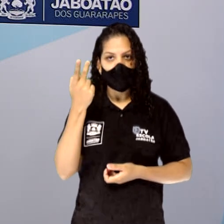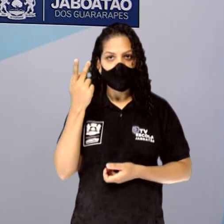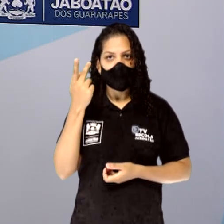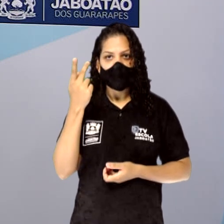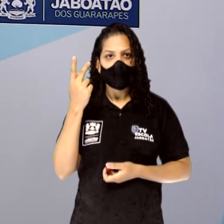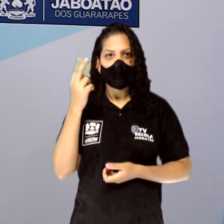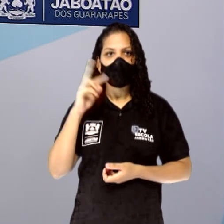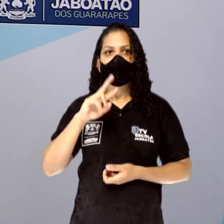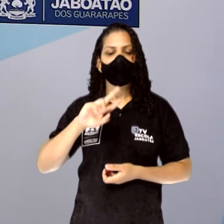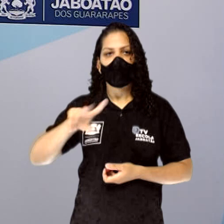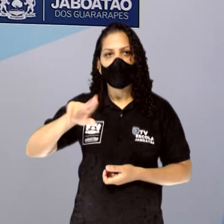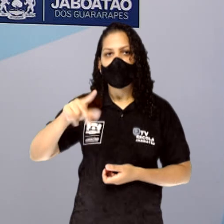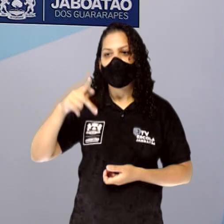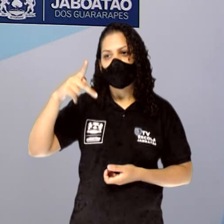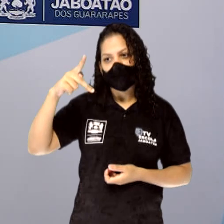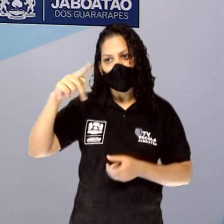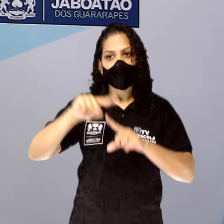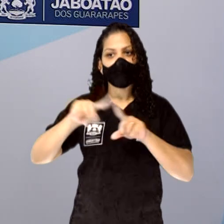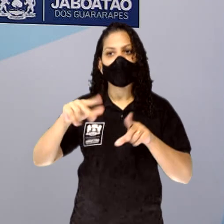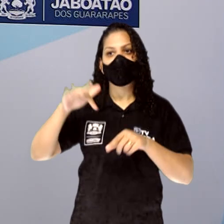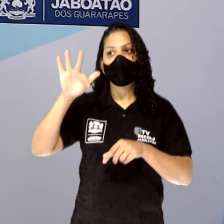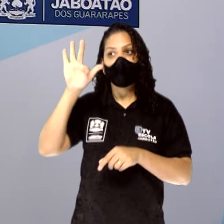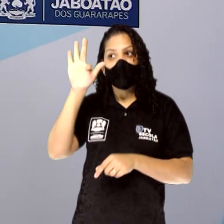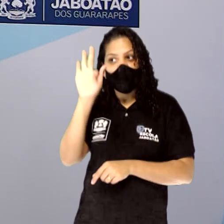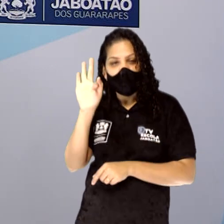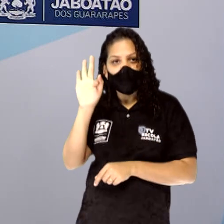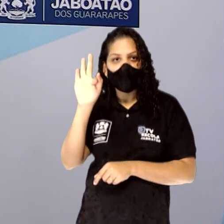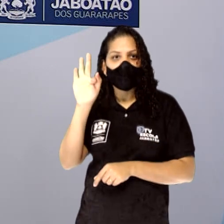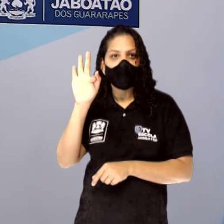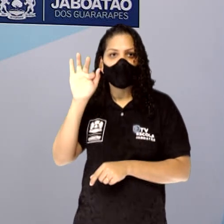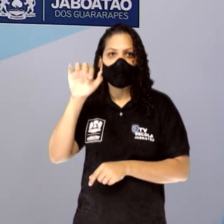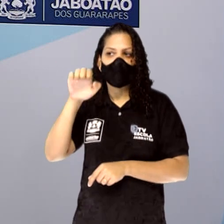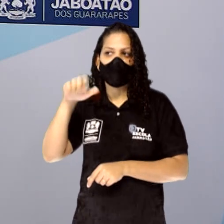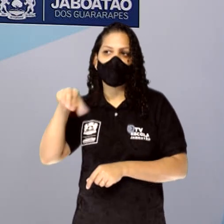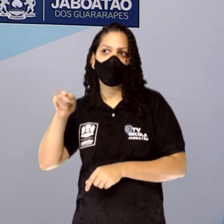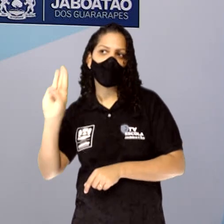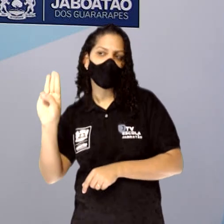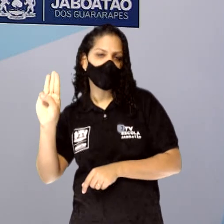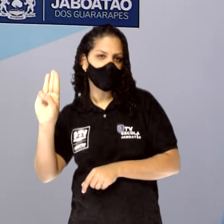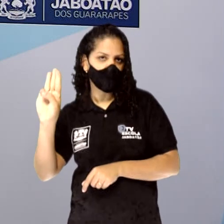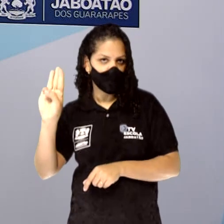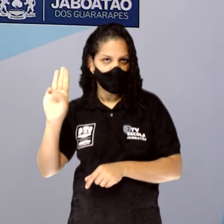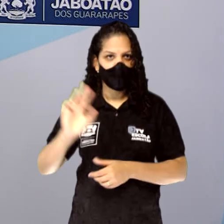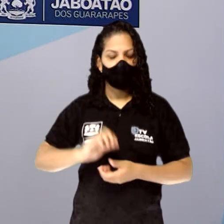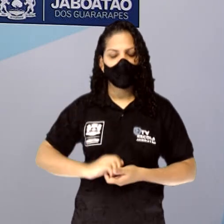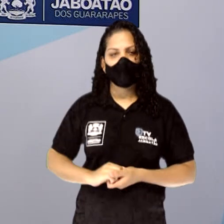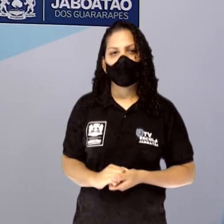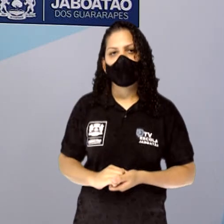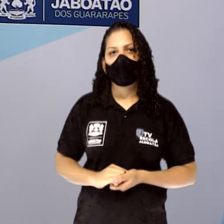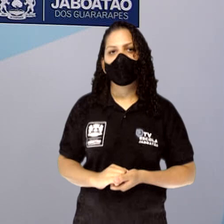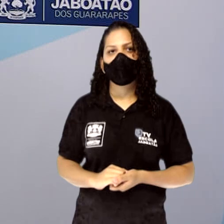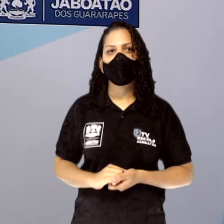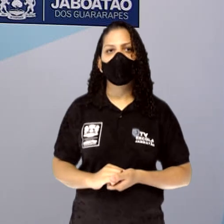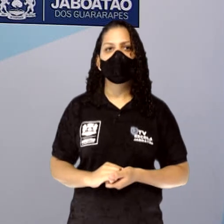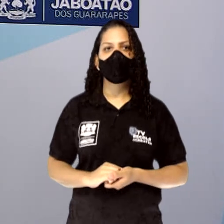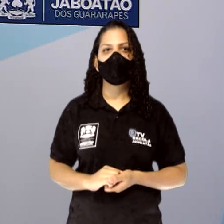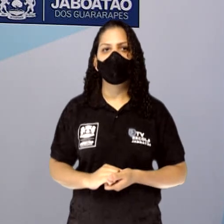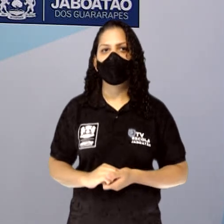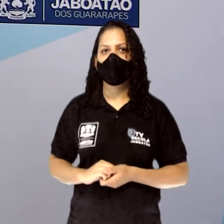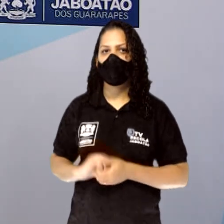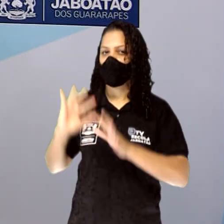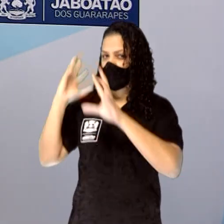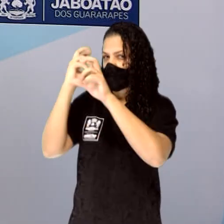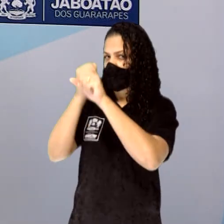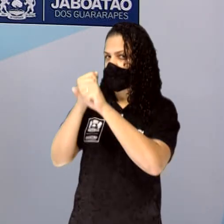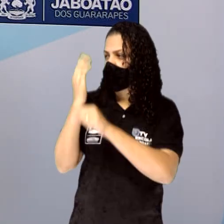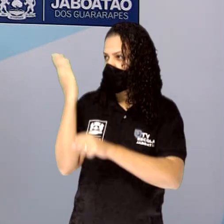P. Não vai dizer nephew, e sim som de F. Nephew. Let's review.